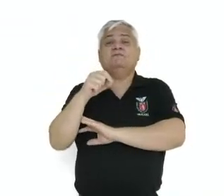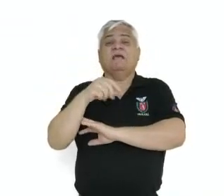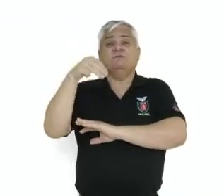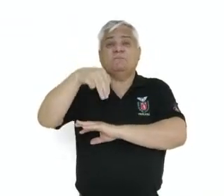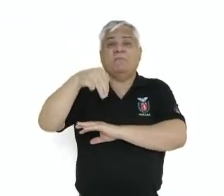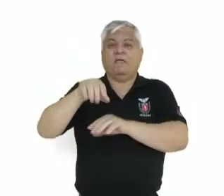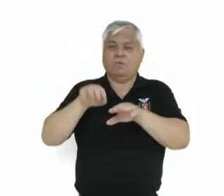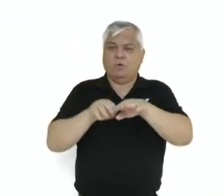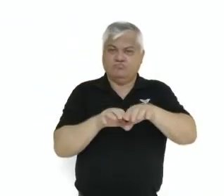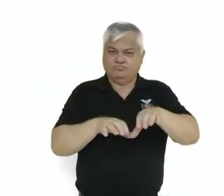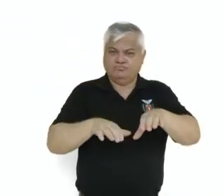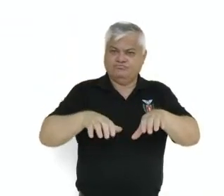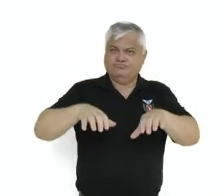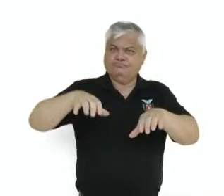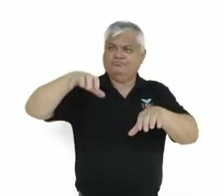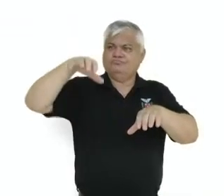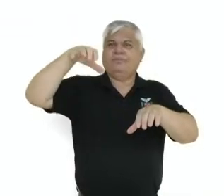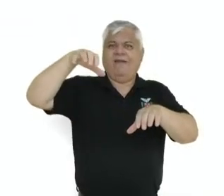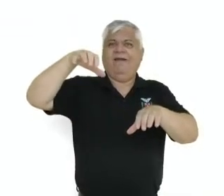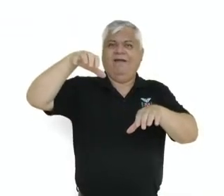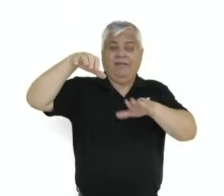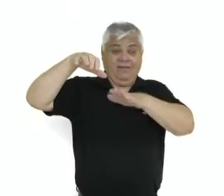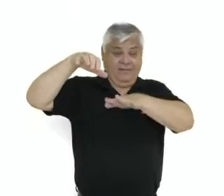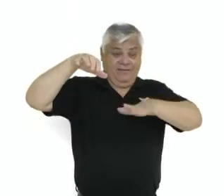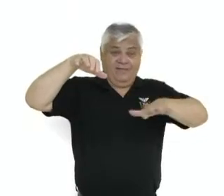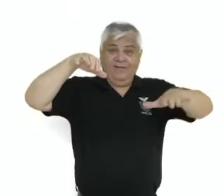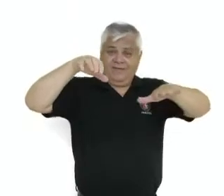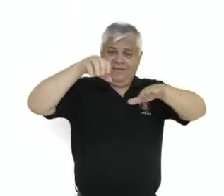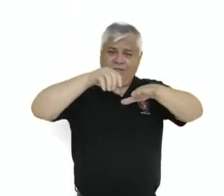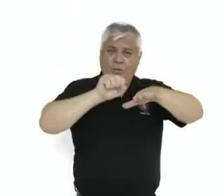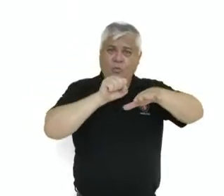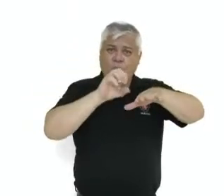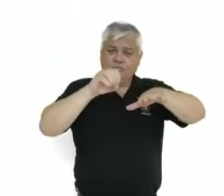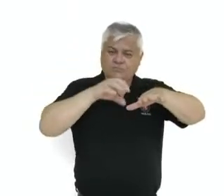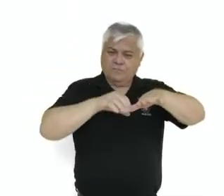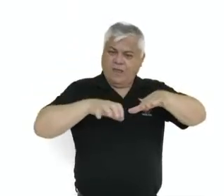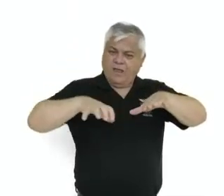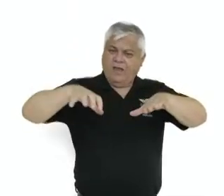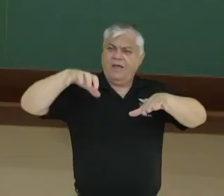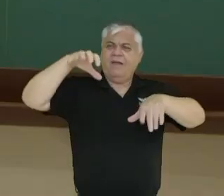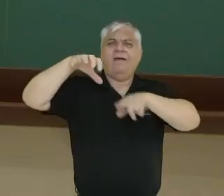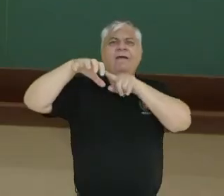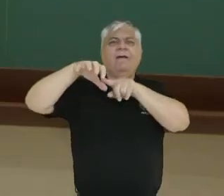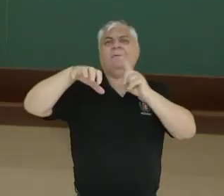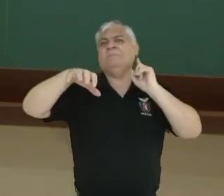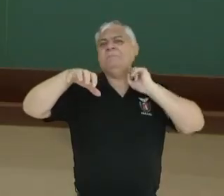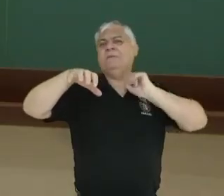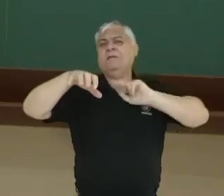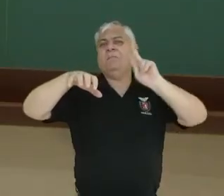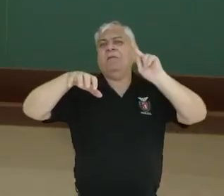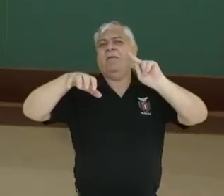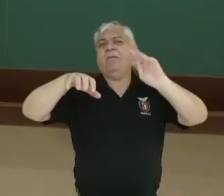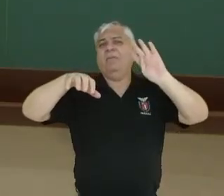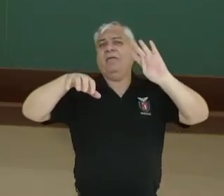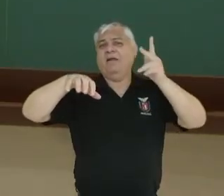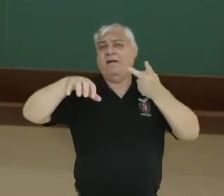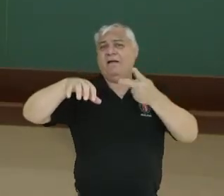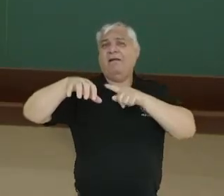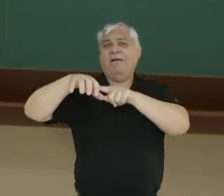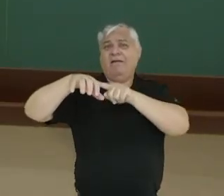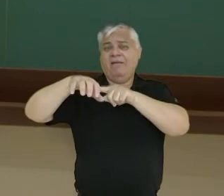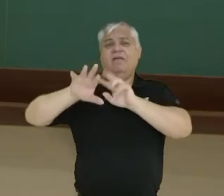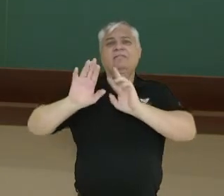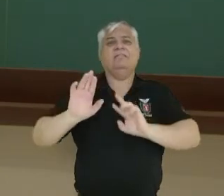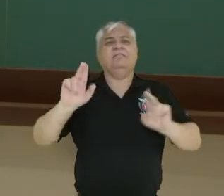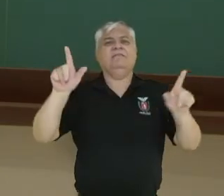do nível do mar. Essa diferença de altitude vai estabelecer diferenças ali nas temperaturas, por exemplo, e